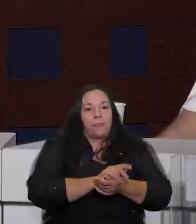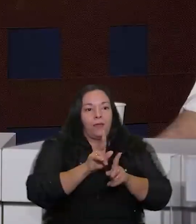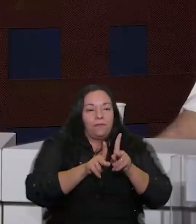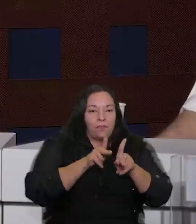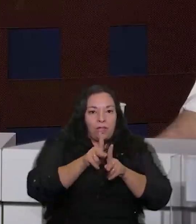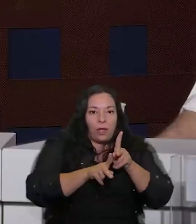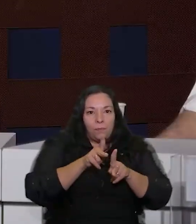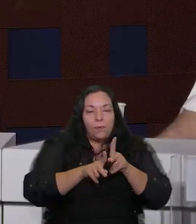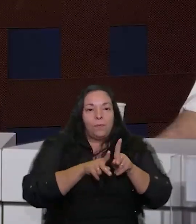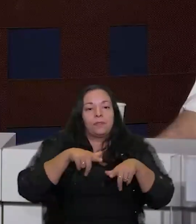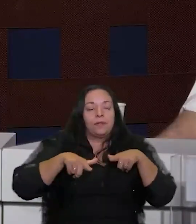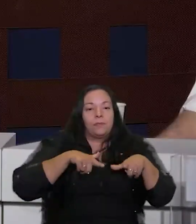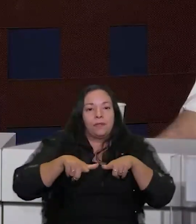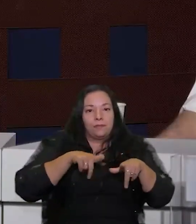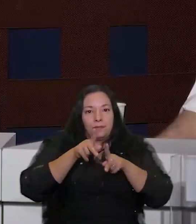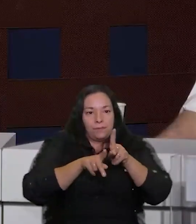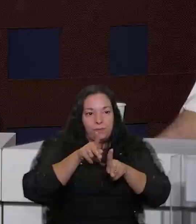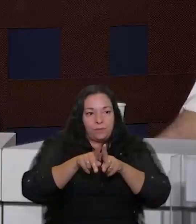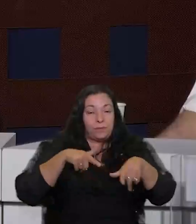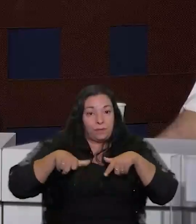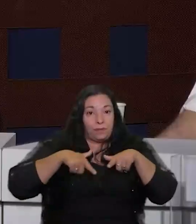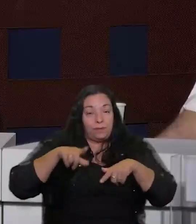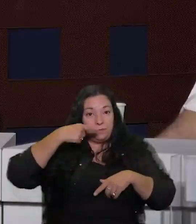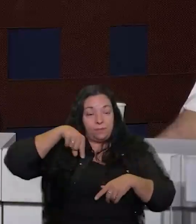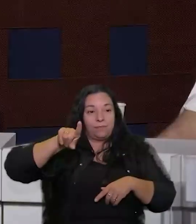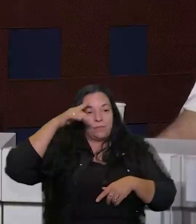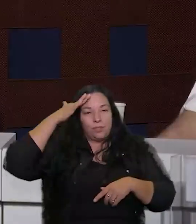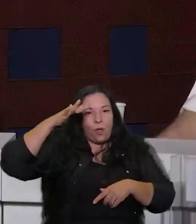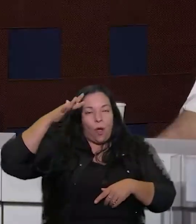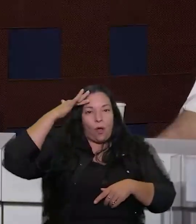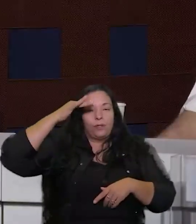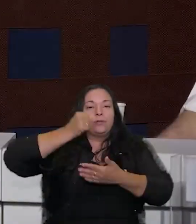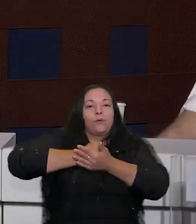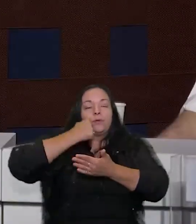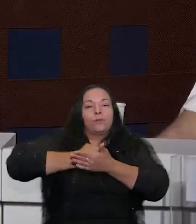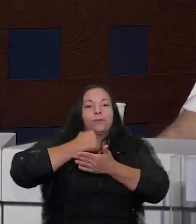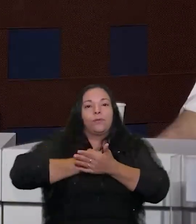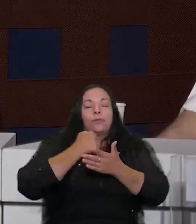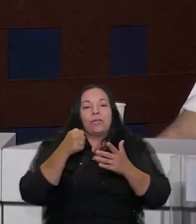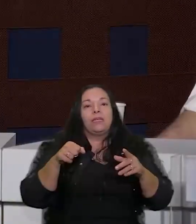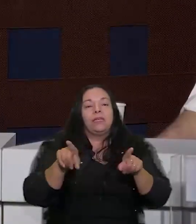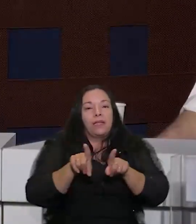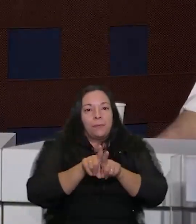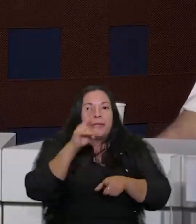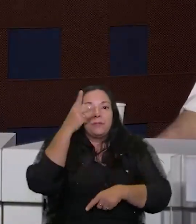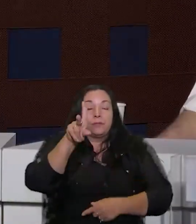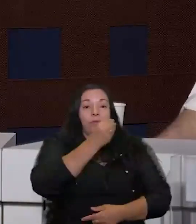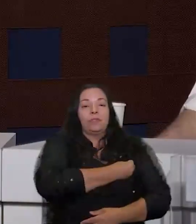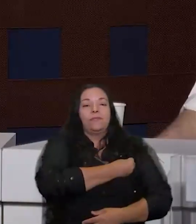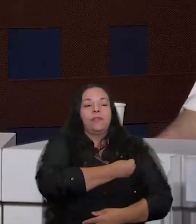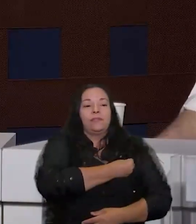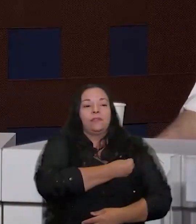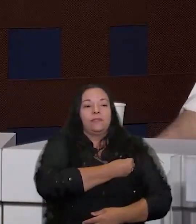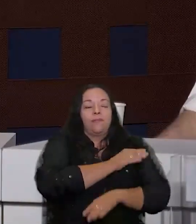públicos, enfim, e os trabalhadores que foram para lá, cheios de sonhos e construir também as suas vidas, enfim,